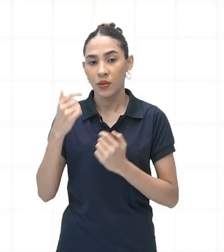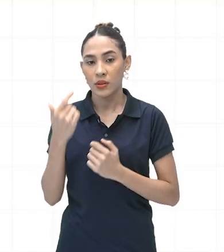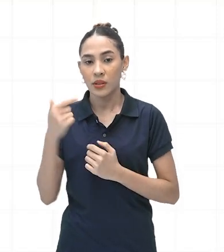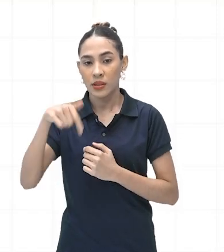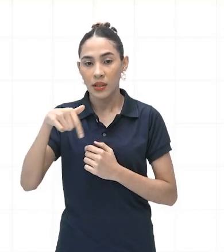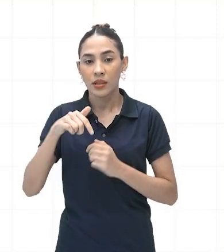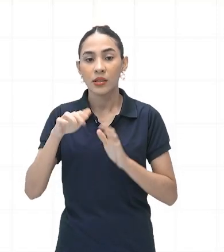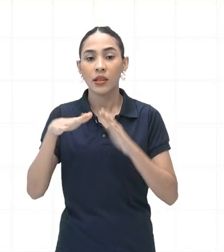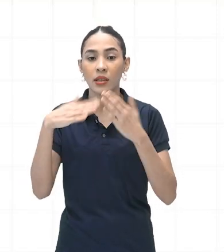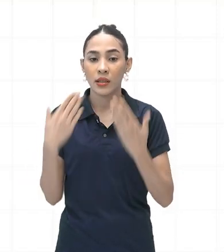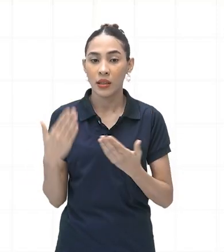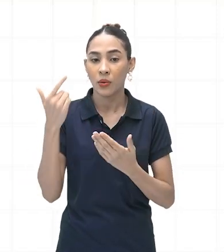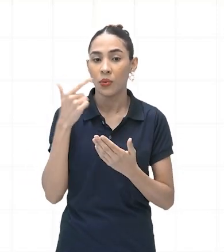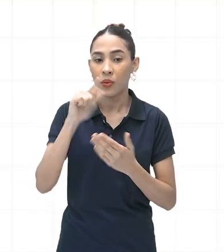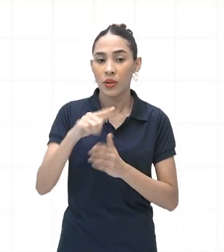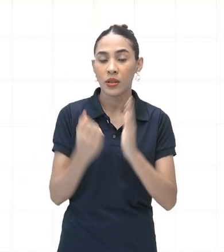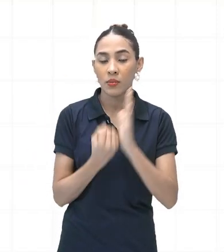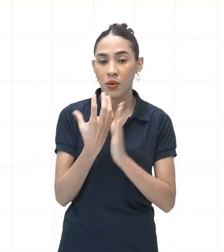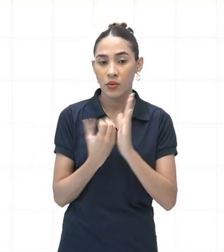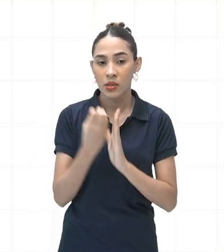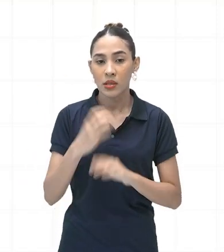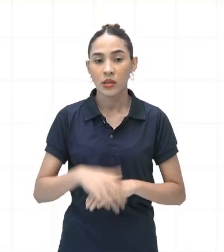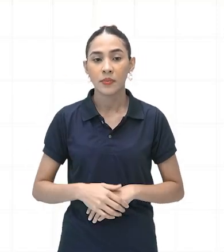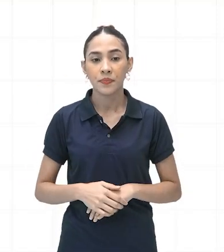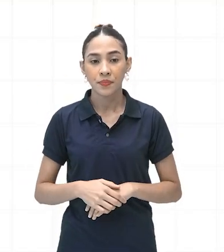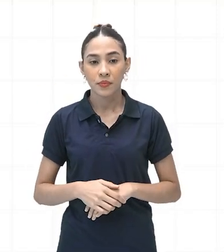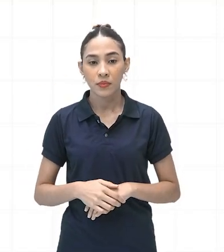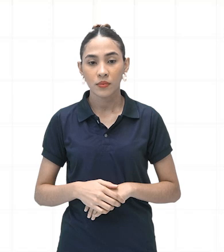Ou seja, para produzir